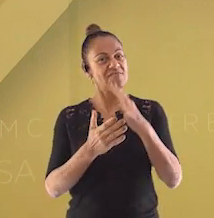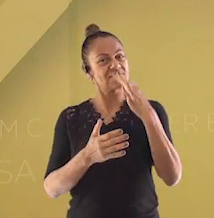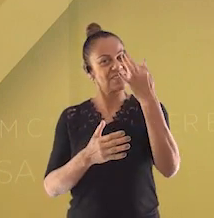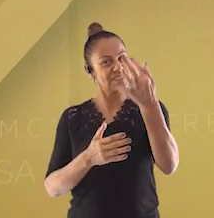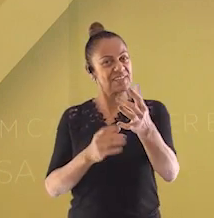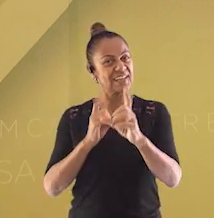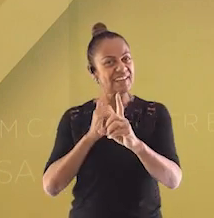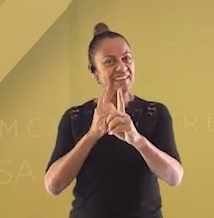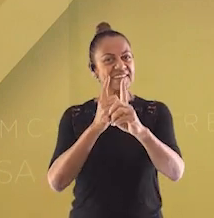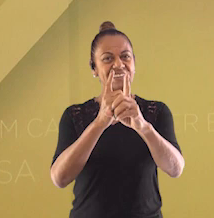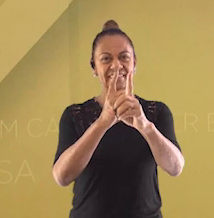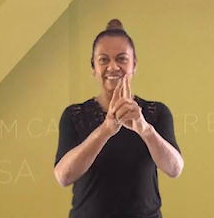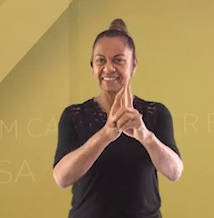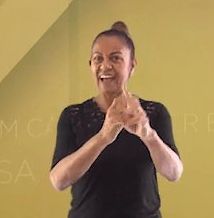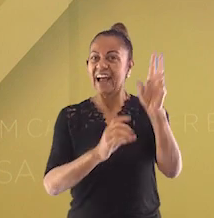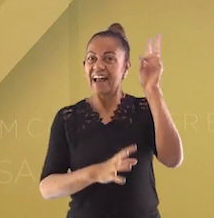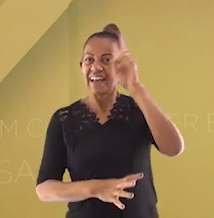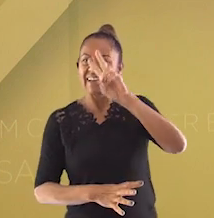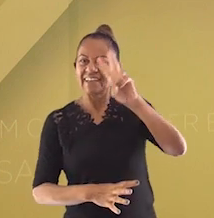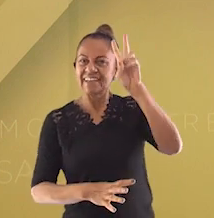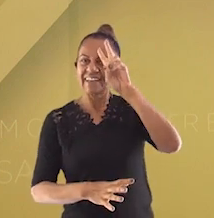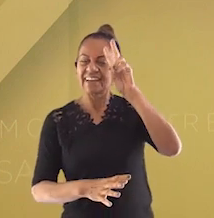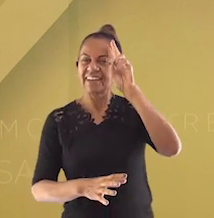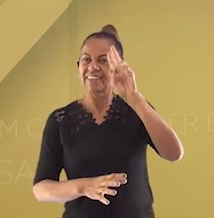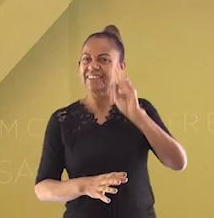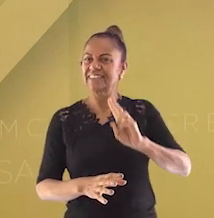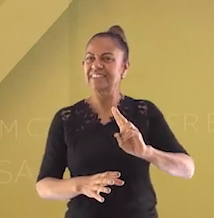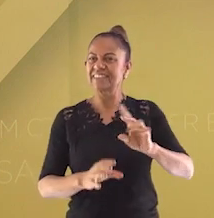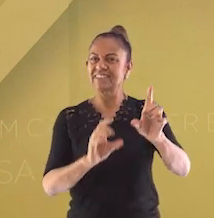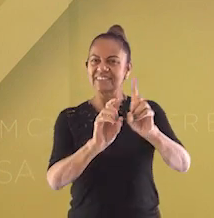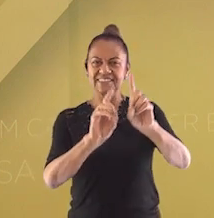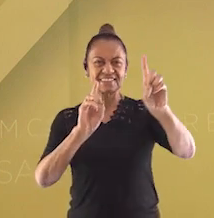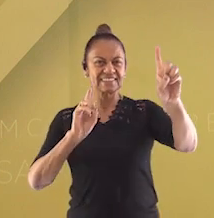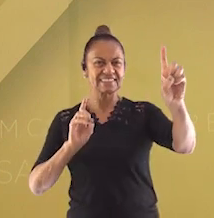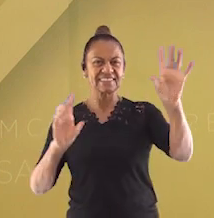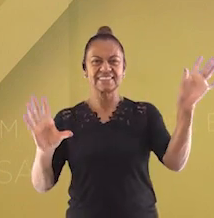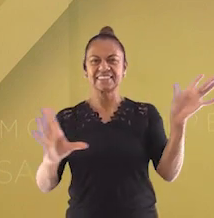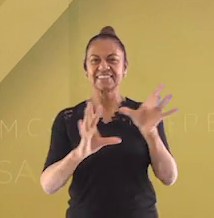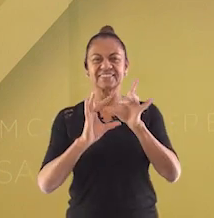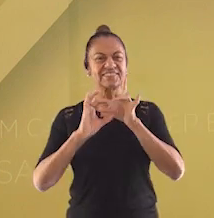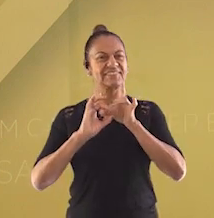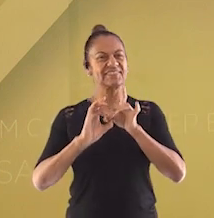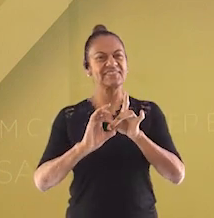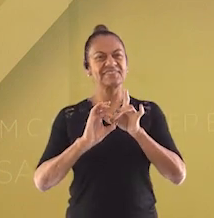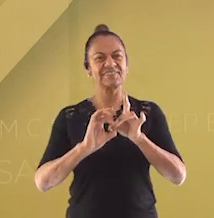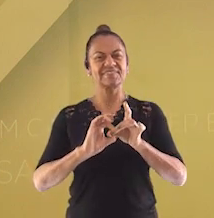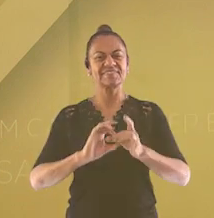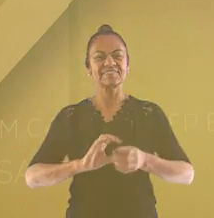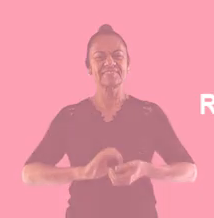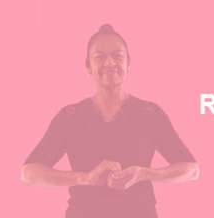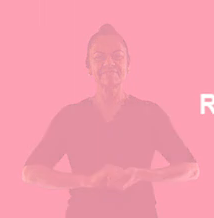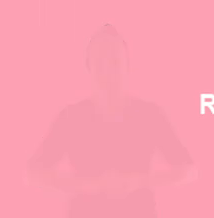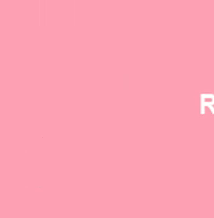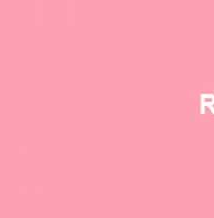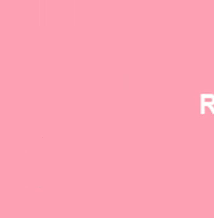vejo vocês na próxima aula lembre-se sempre Mesmo distantes estamos juntos